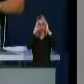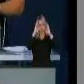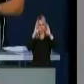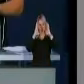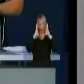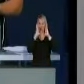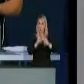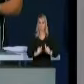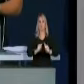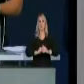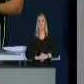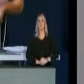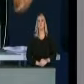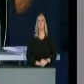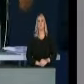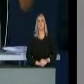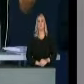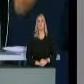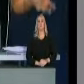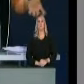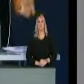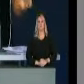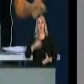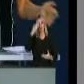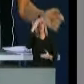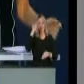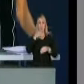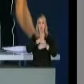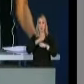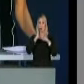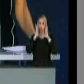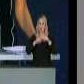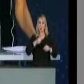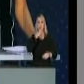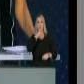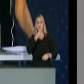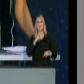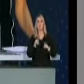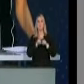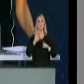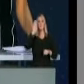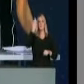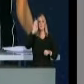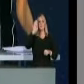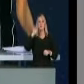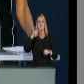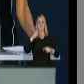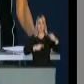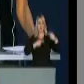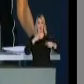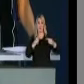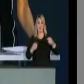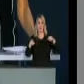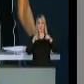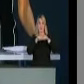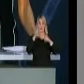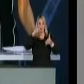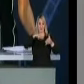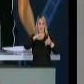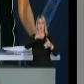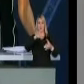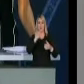todos os cidadãos. Seu tempo, candidato. Agradecemos a participação de todos os jornalistas e candidatos. O debate Rede TV em parceria com a revista Veja, o